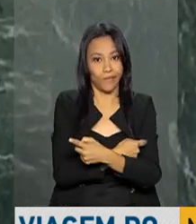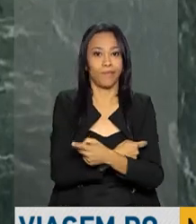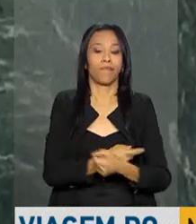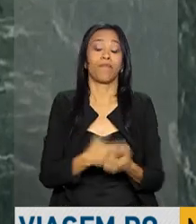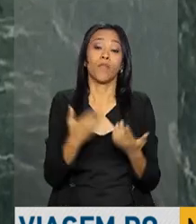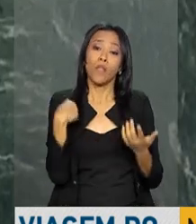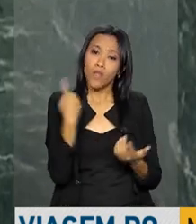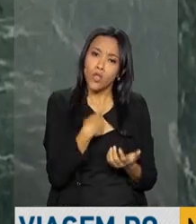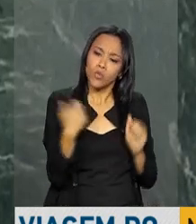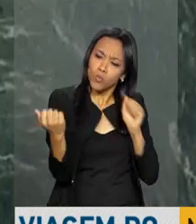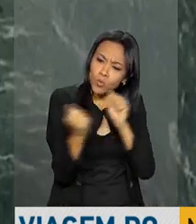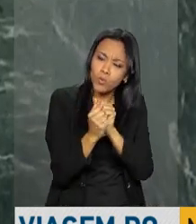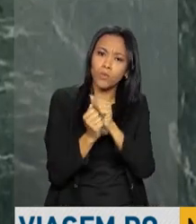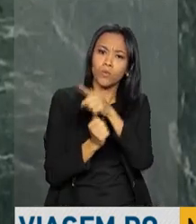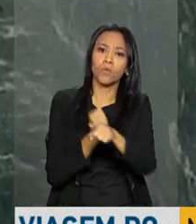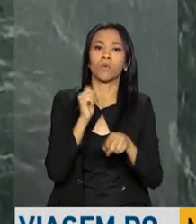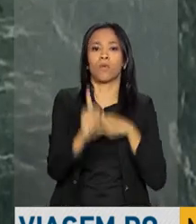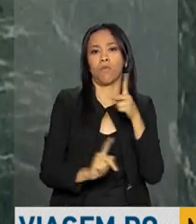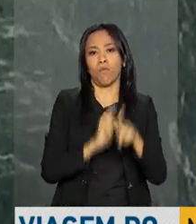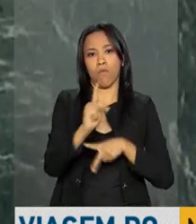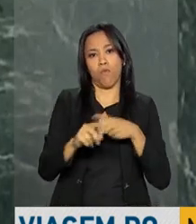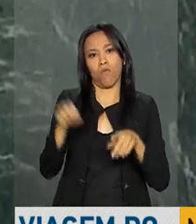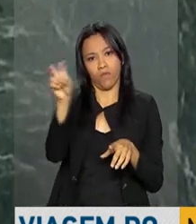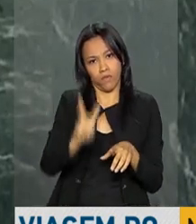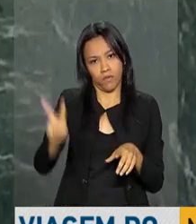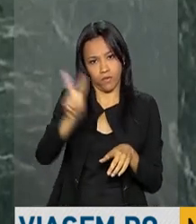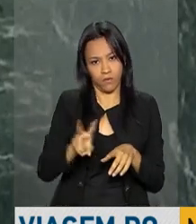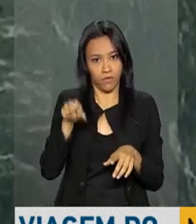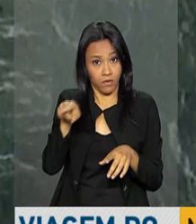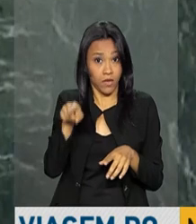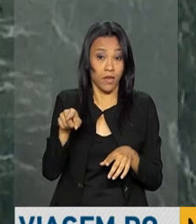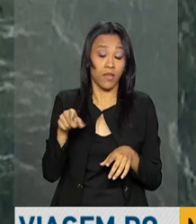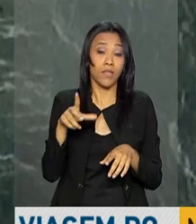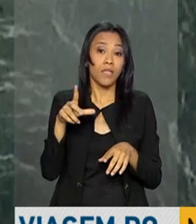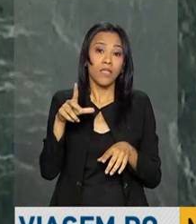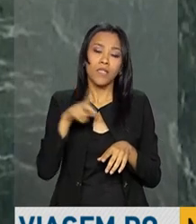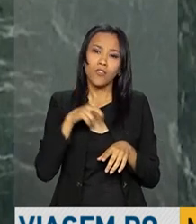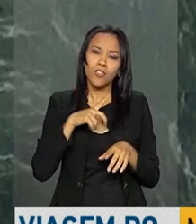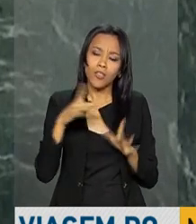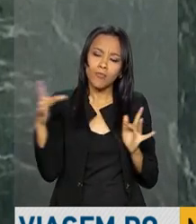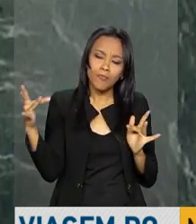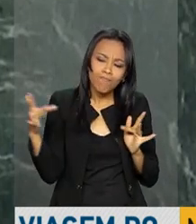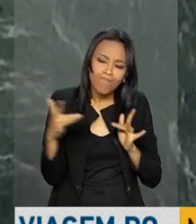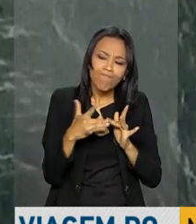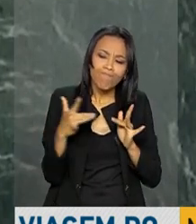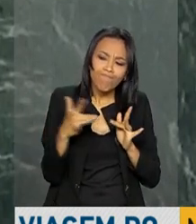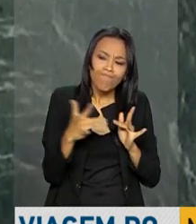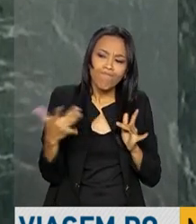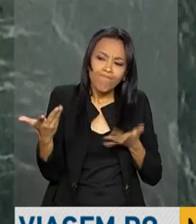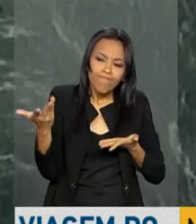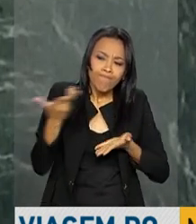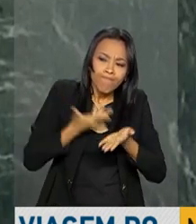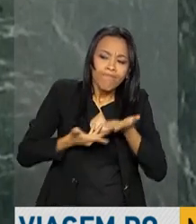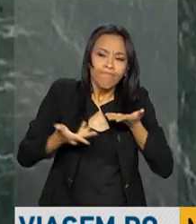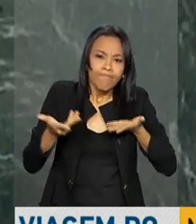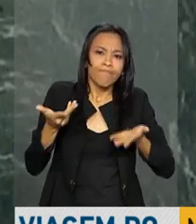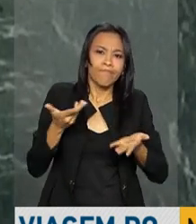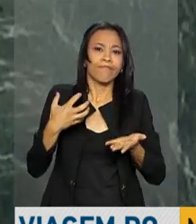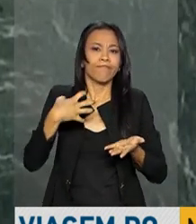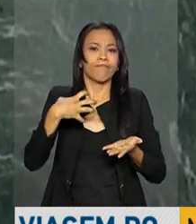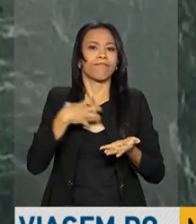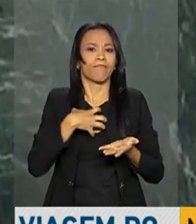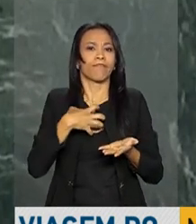povo venezuelano, a quem nos ligam vínculos fraternais. Já não há